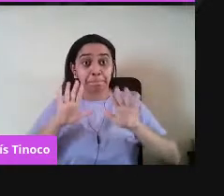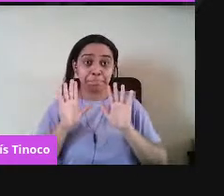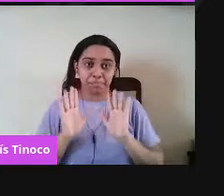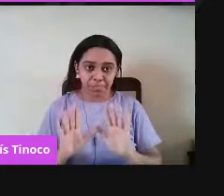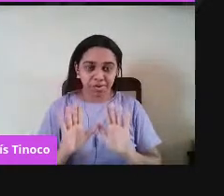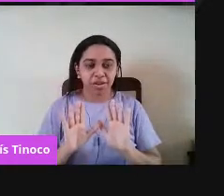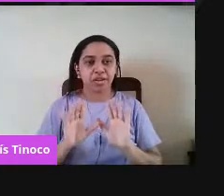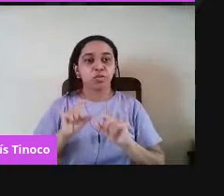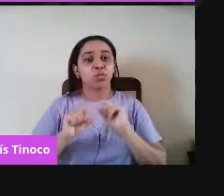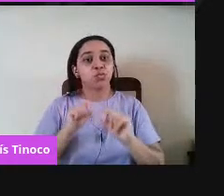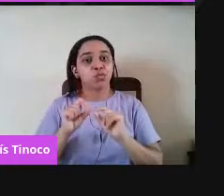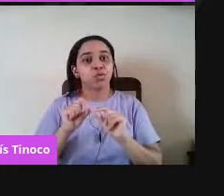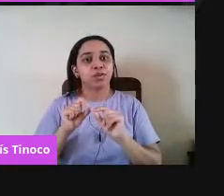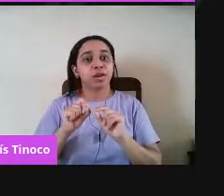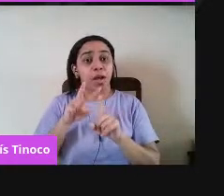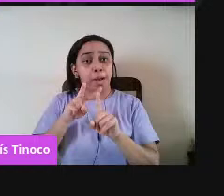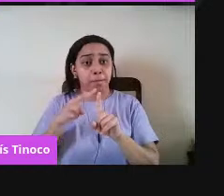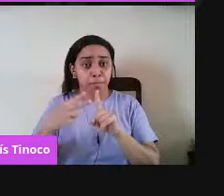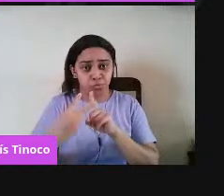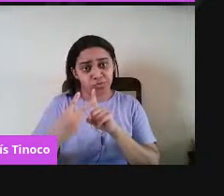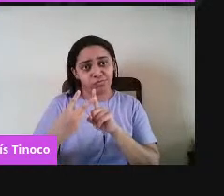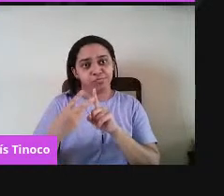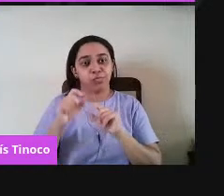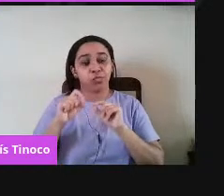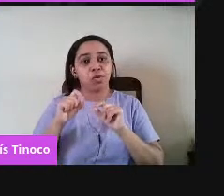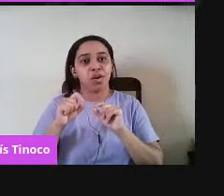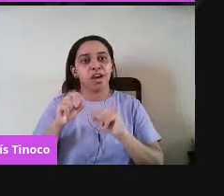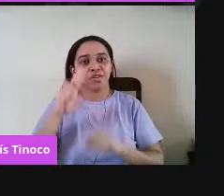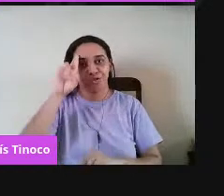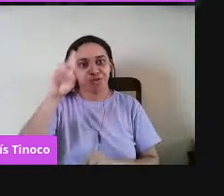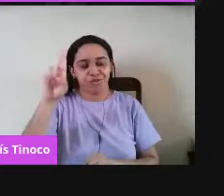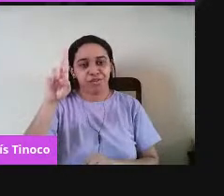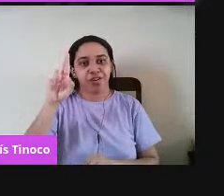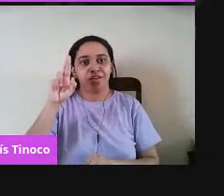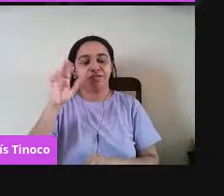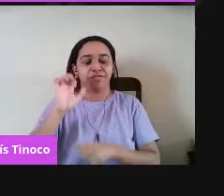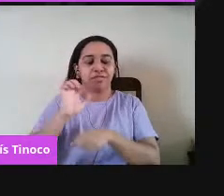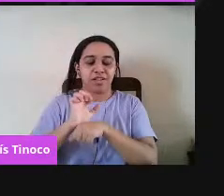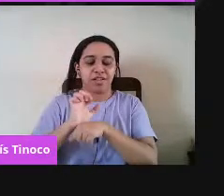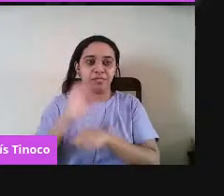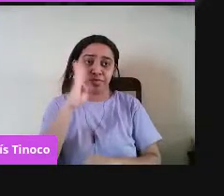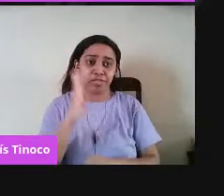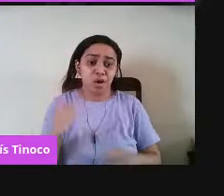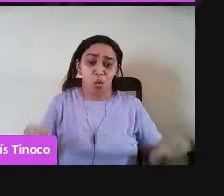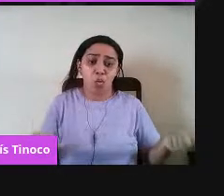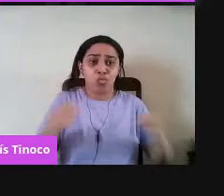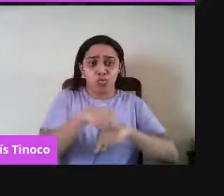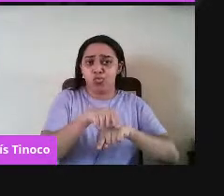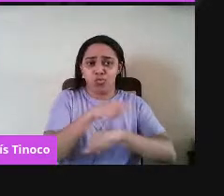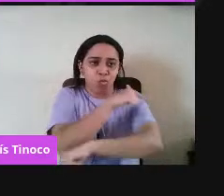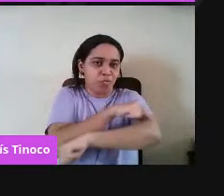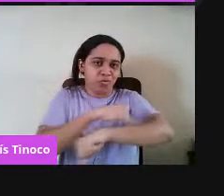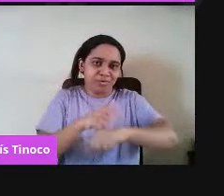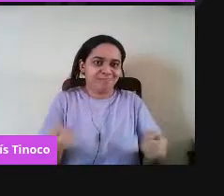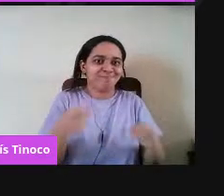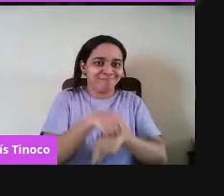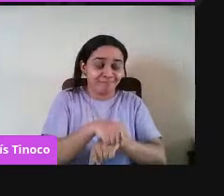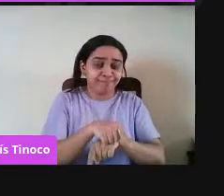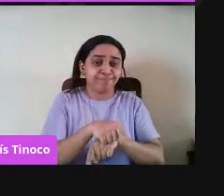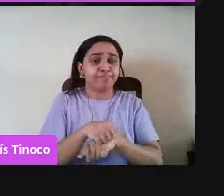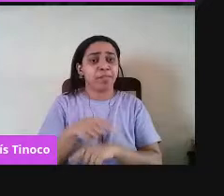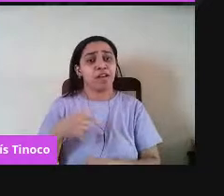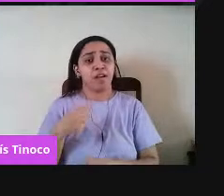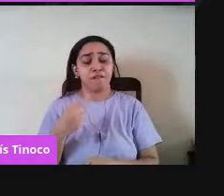o posicionamento do chefe de Estado brasileiro tem atuado na contramão dessa postura, quando, em pronunciamento em rede